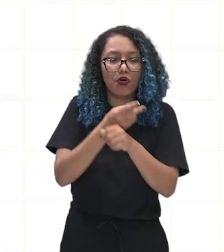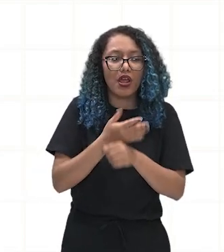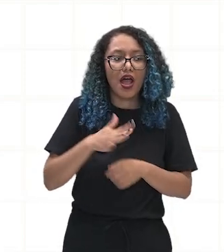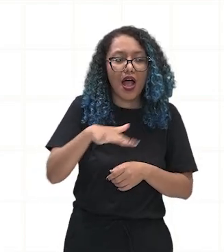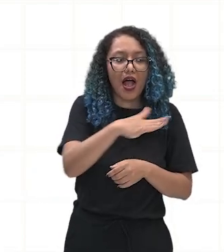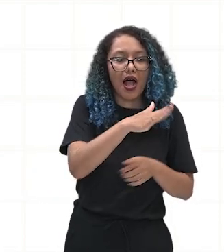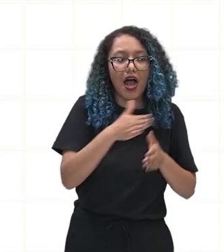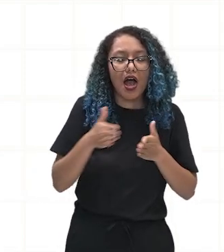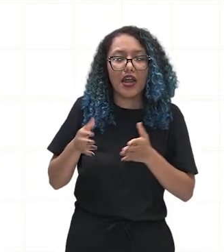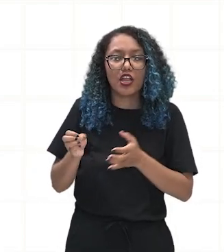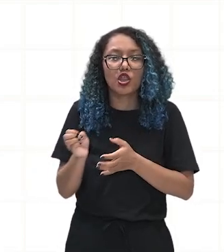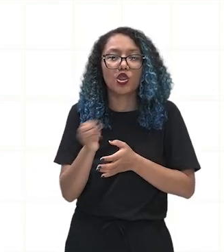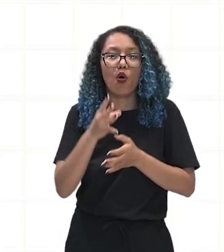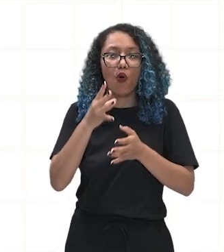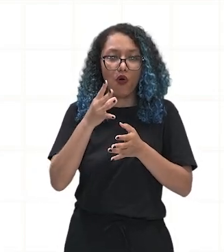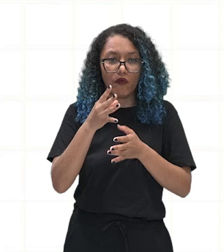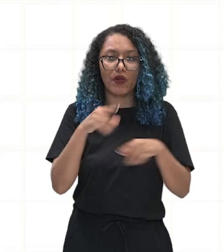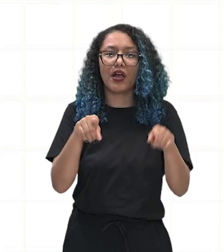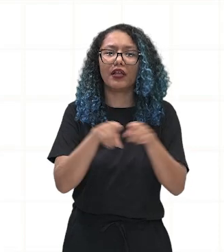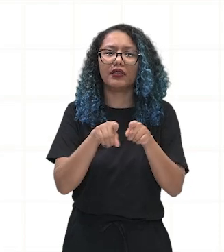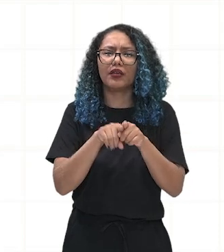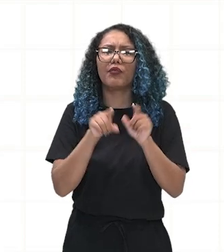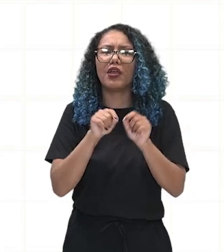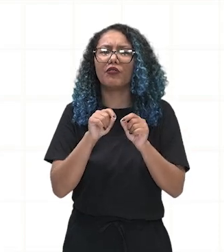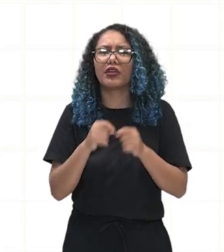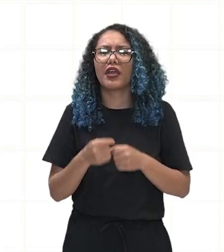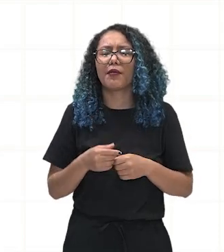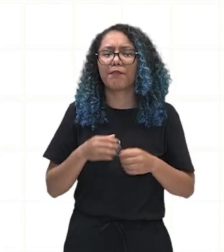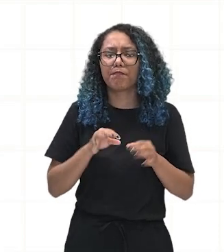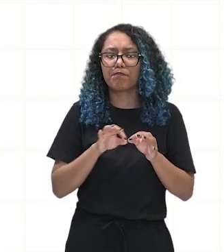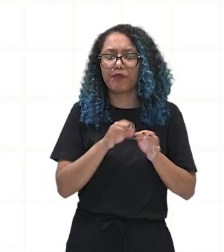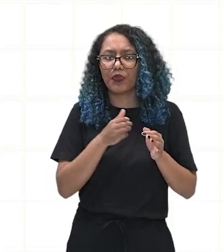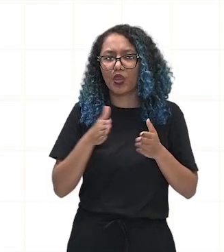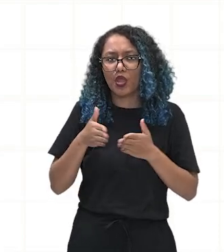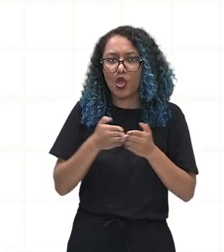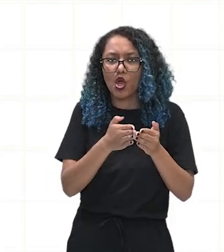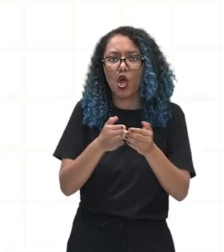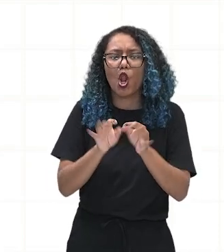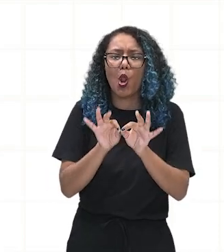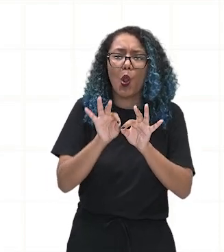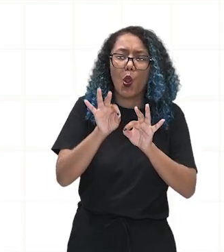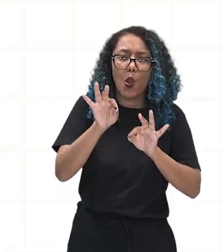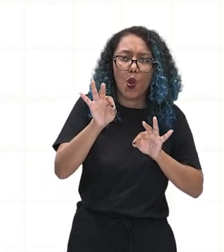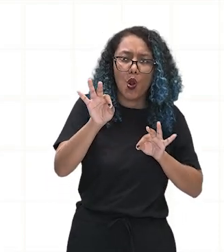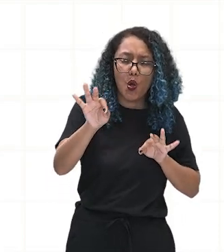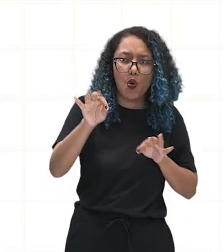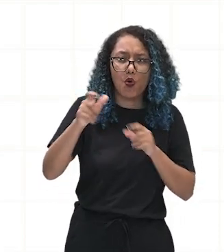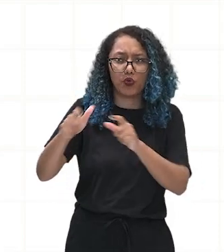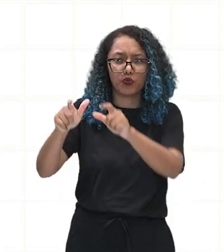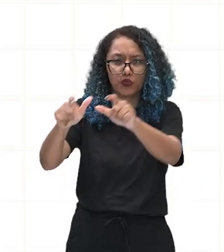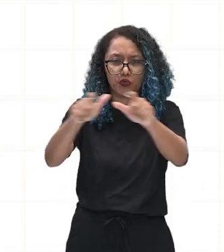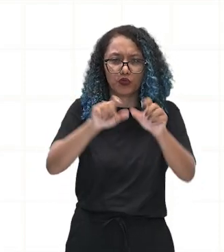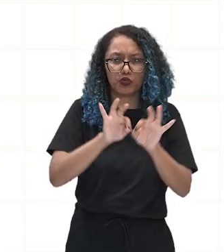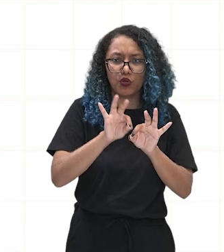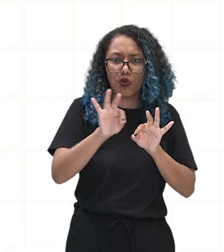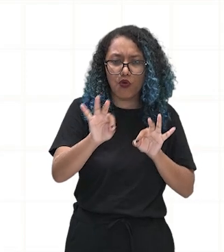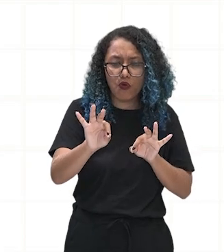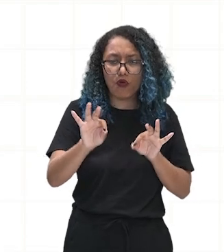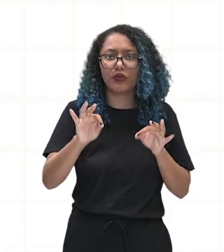novas rotas marítimas e alcançassem destinos mais distantes, com maior segurança